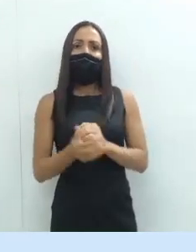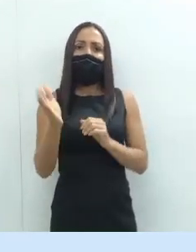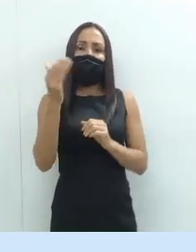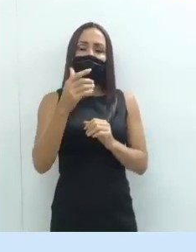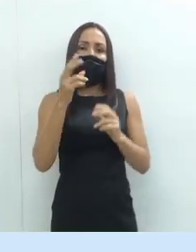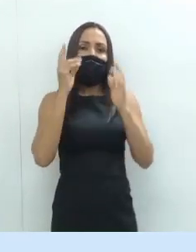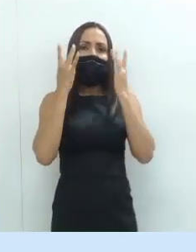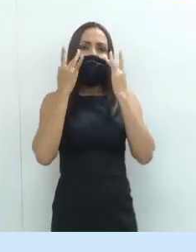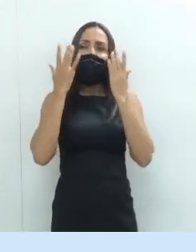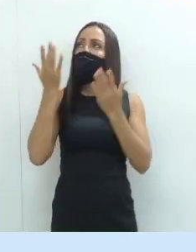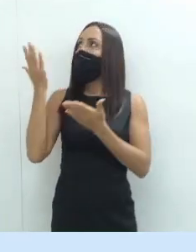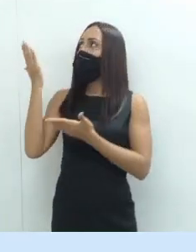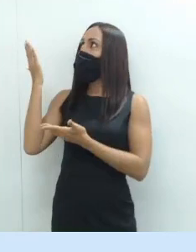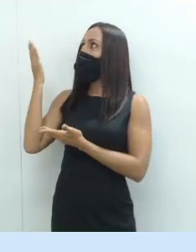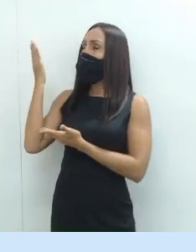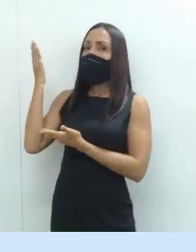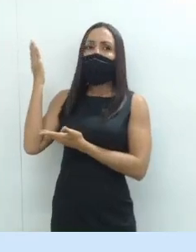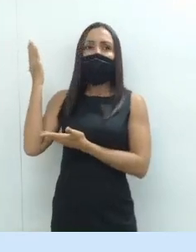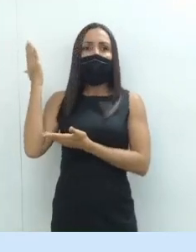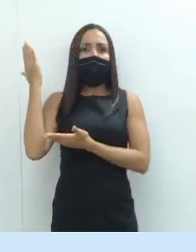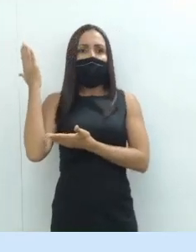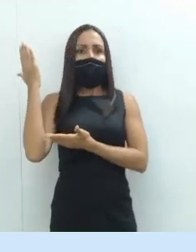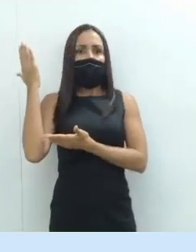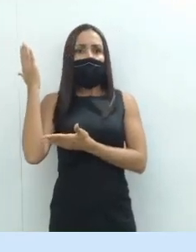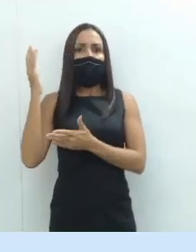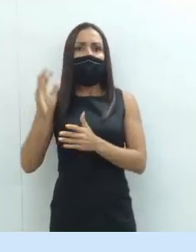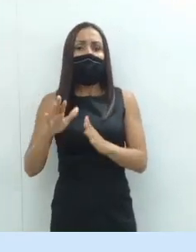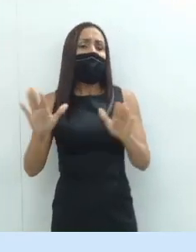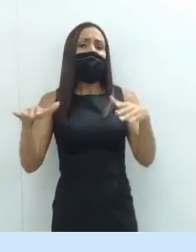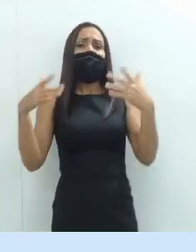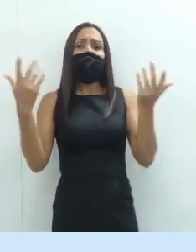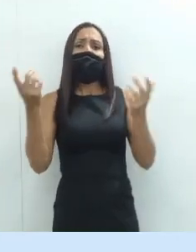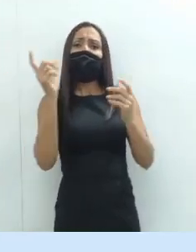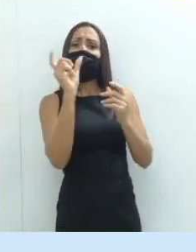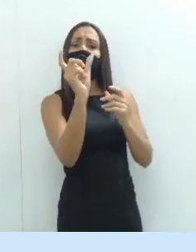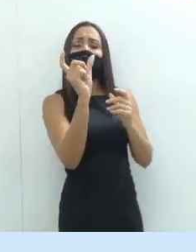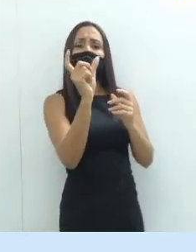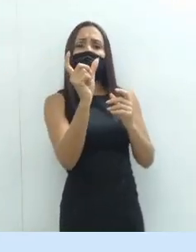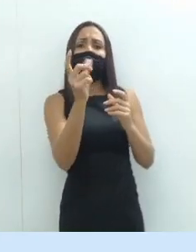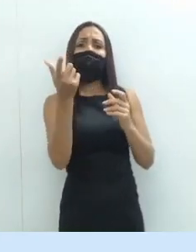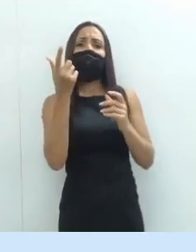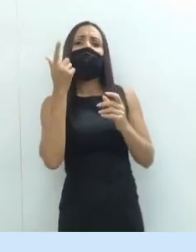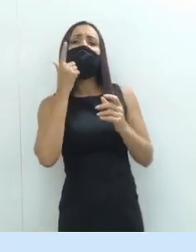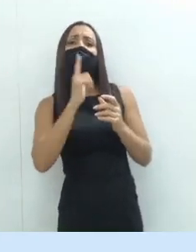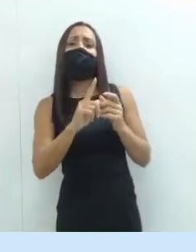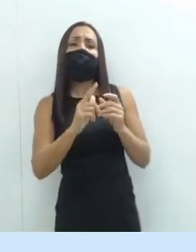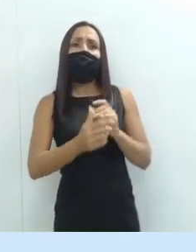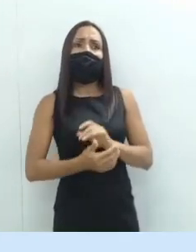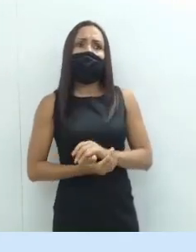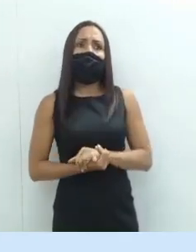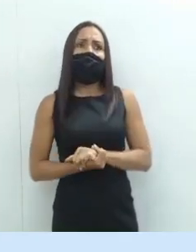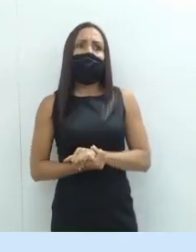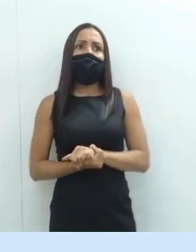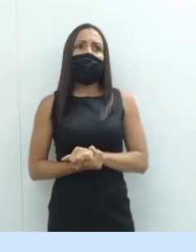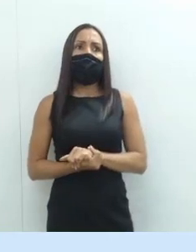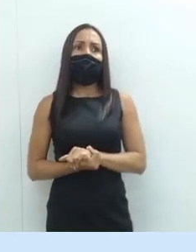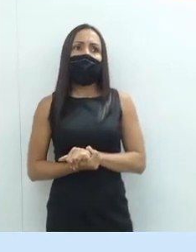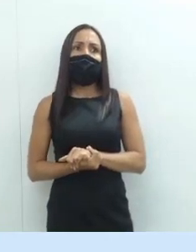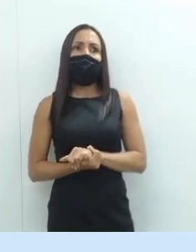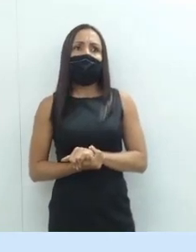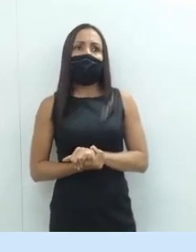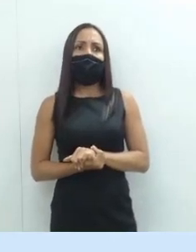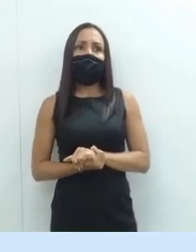olhadinha aqui no próximo slide. Quais são as palavras-chave que nós conseguimos destacar? Olha